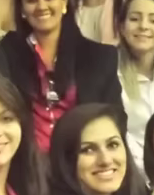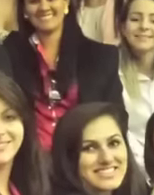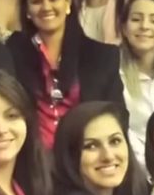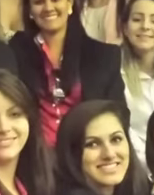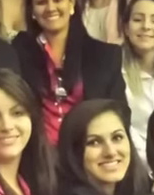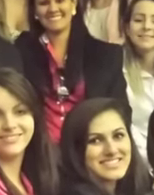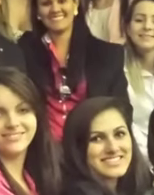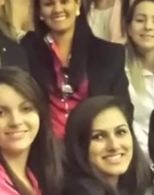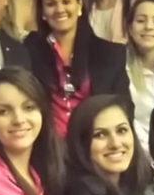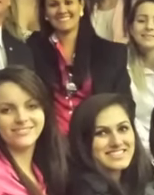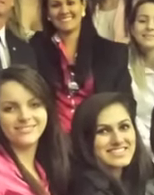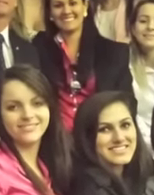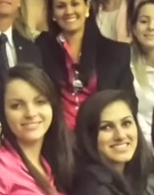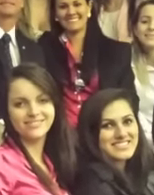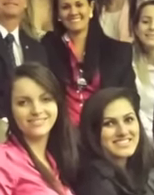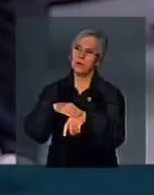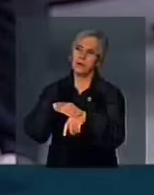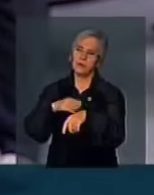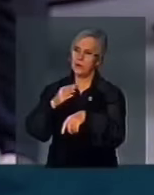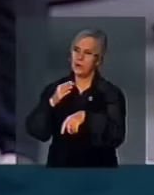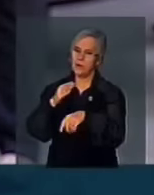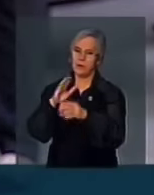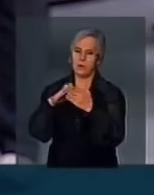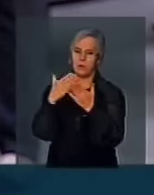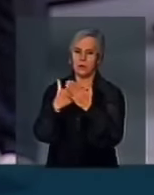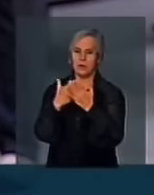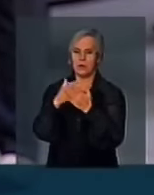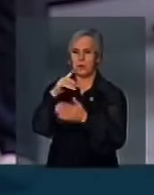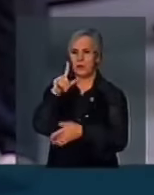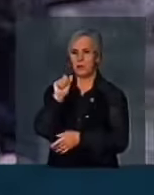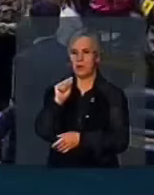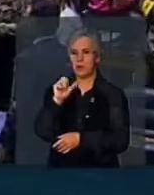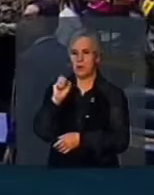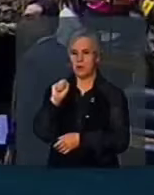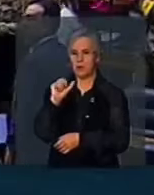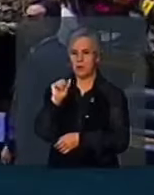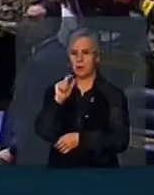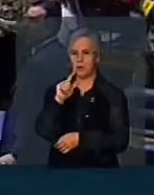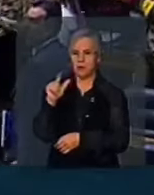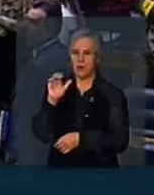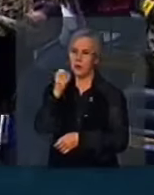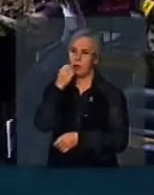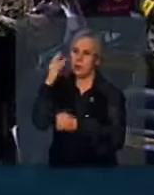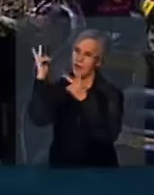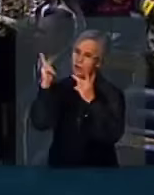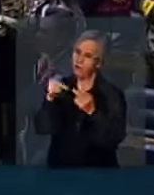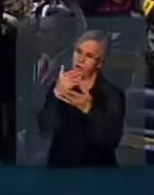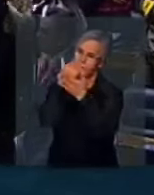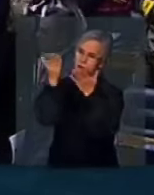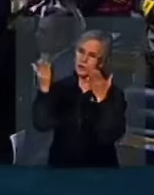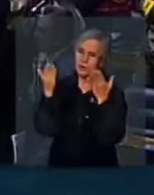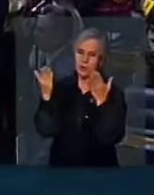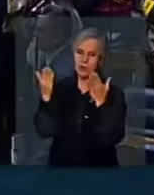Salle, Lucas do Rio Verde, Mato Grosso. Bem-vindos aqui, que seja bastante proveitoso